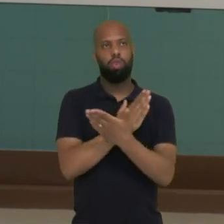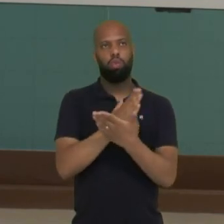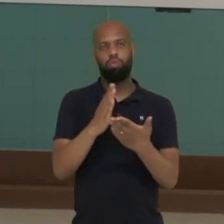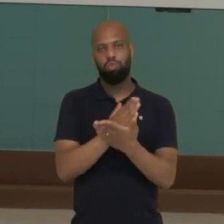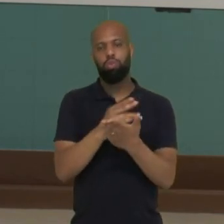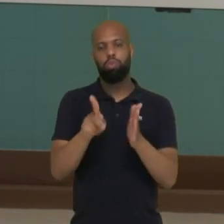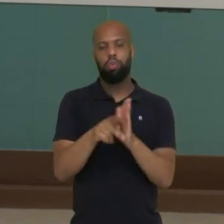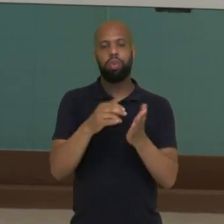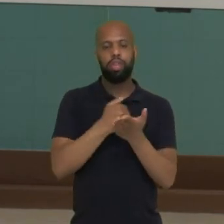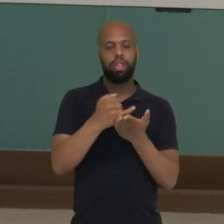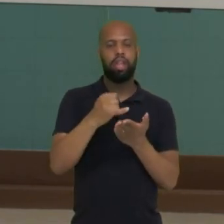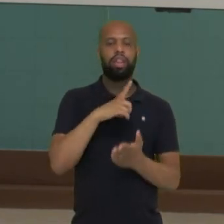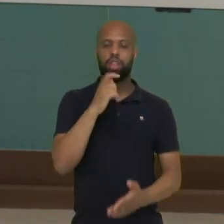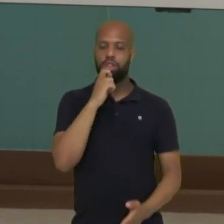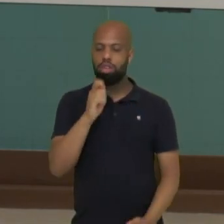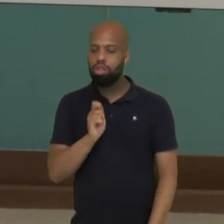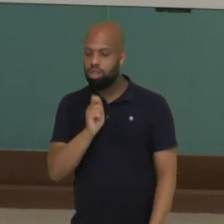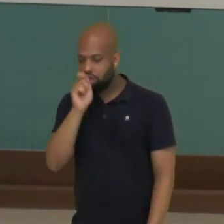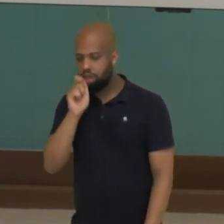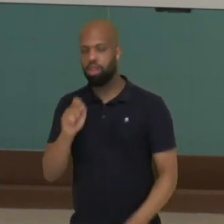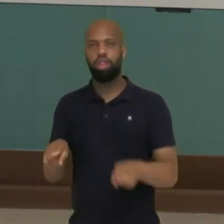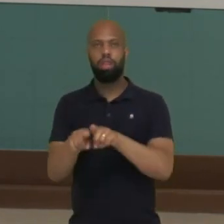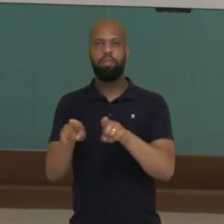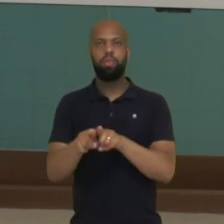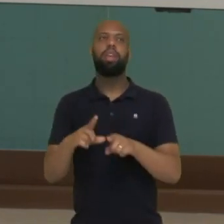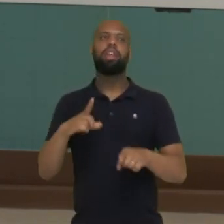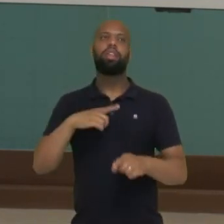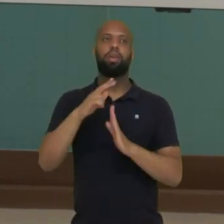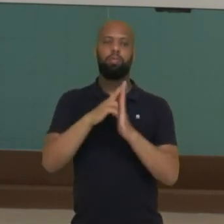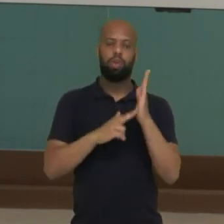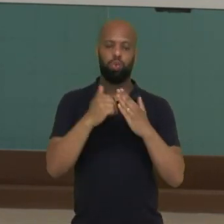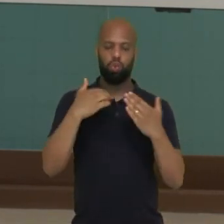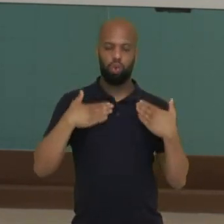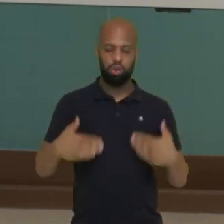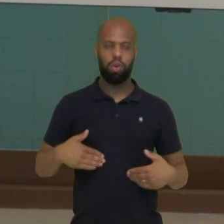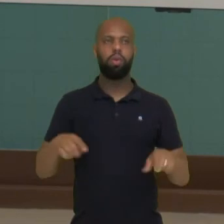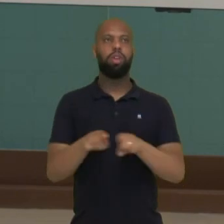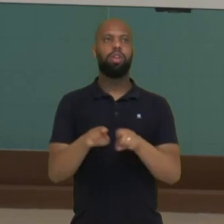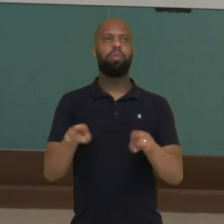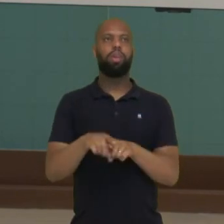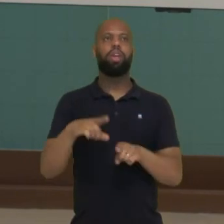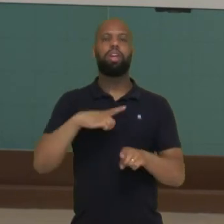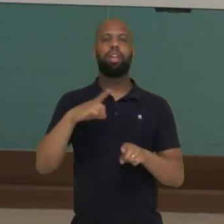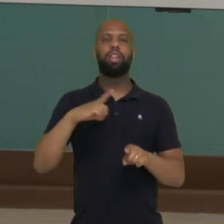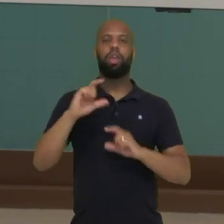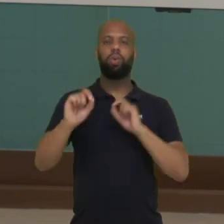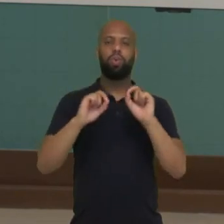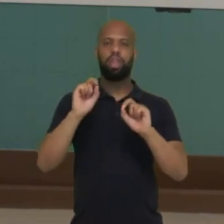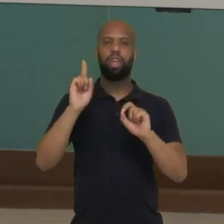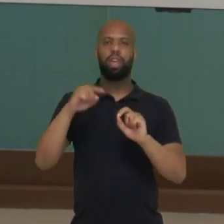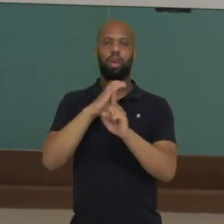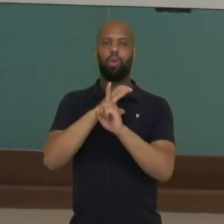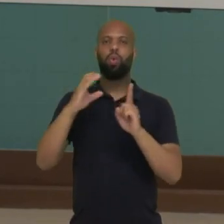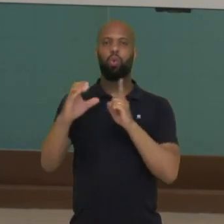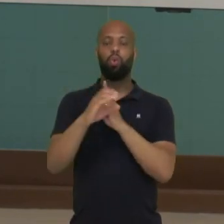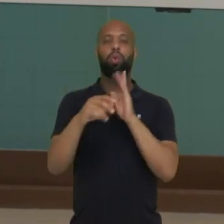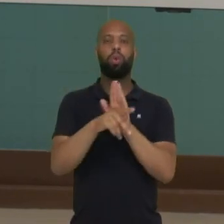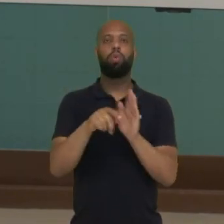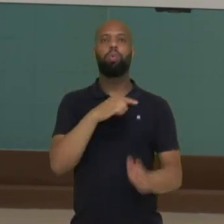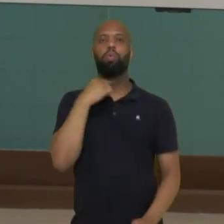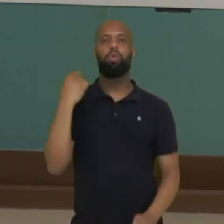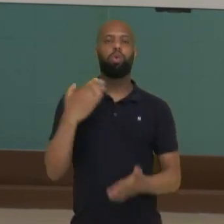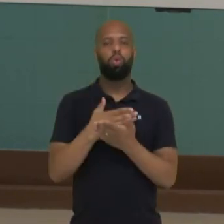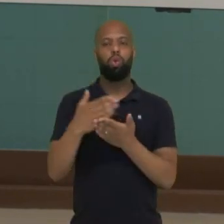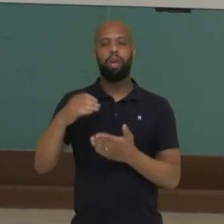de iniciação, de furação do lábio dos povos indígenas, as pinturas corporais e o Quarupi, ritual fúnebre, que também é uma festa de iniciação